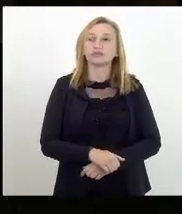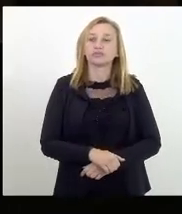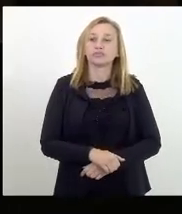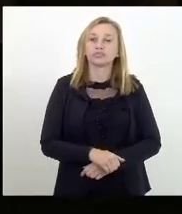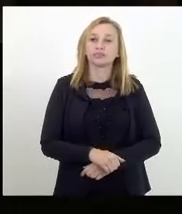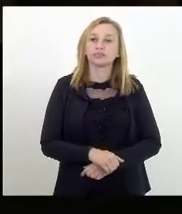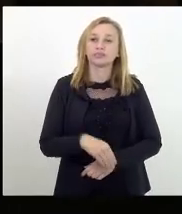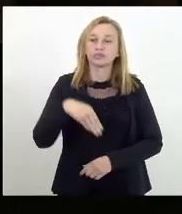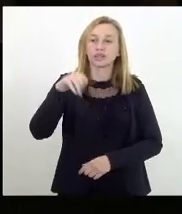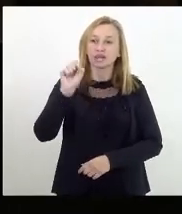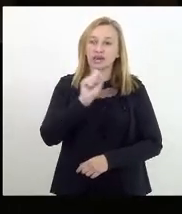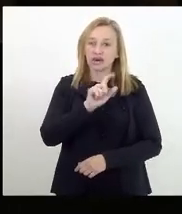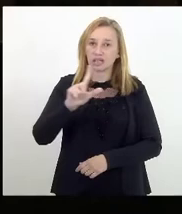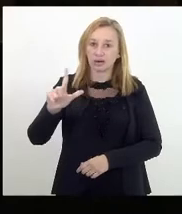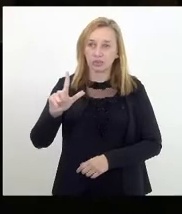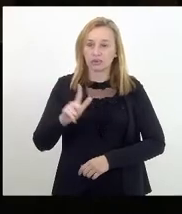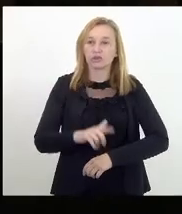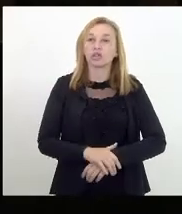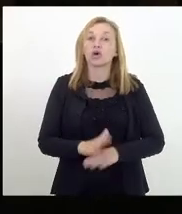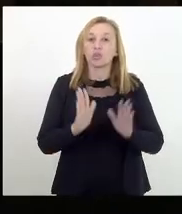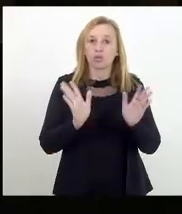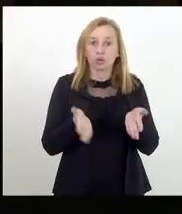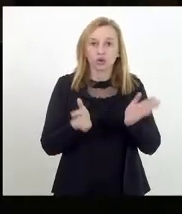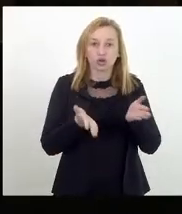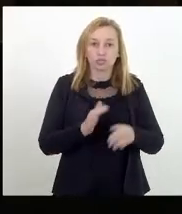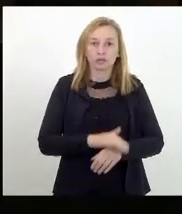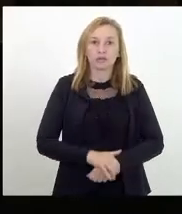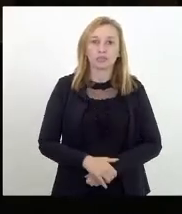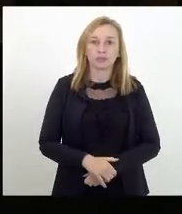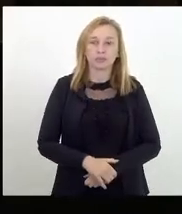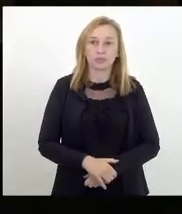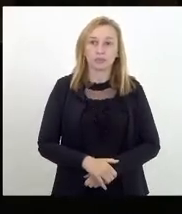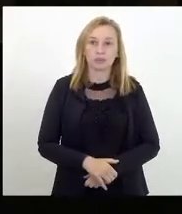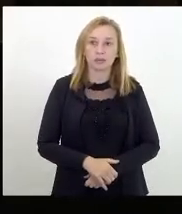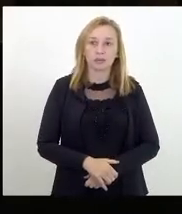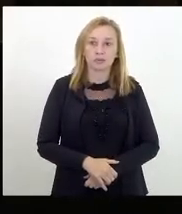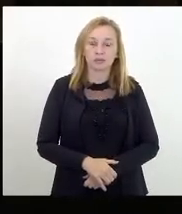imaterial e hoje deveríamos